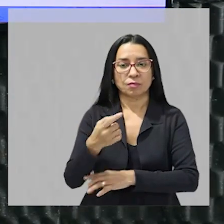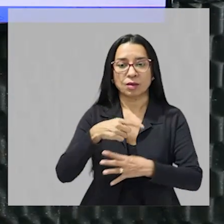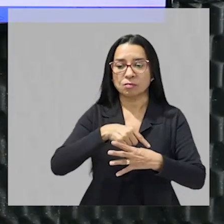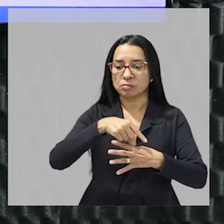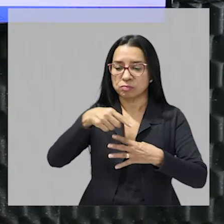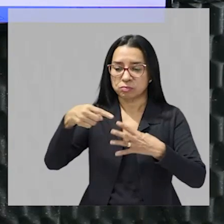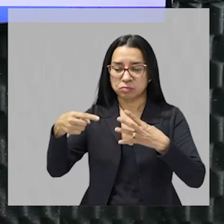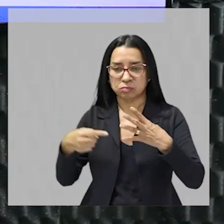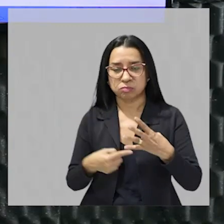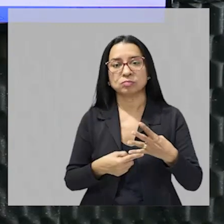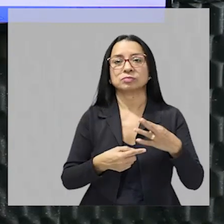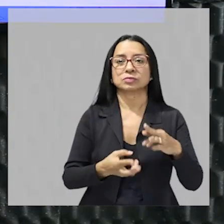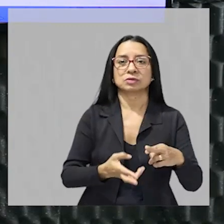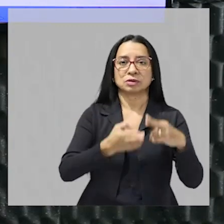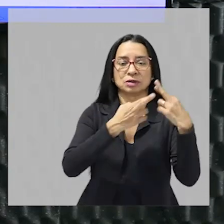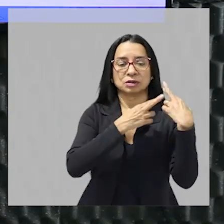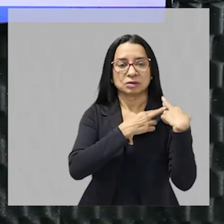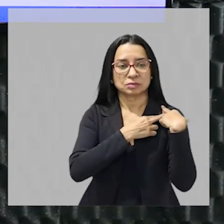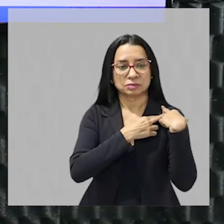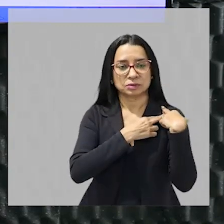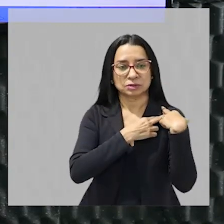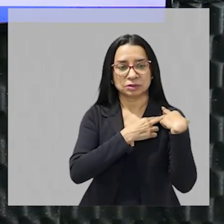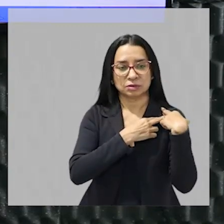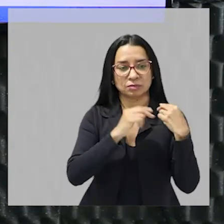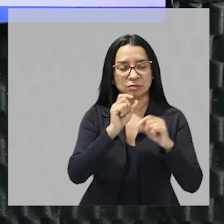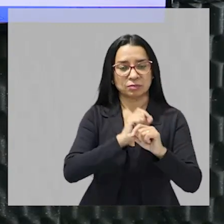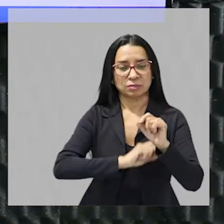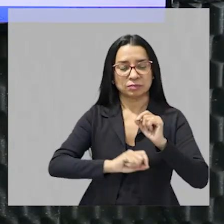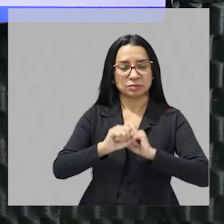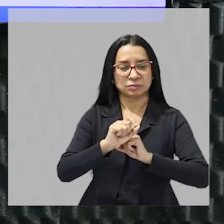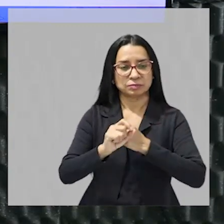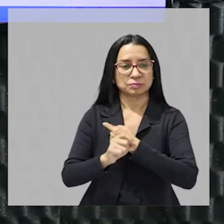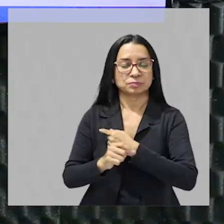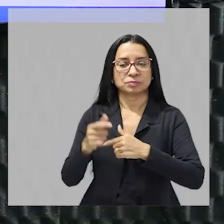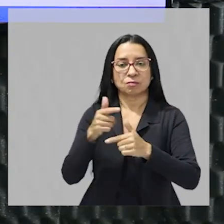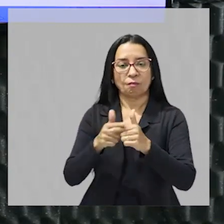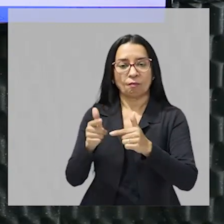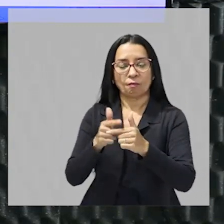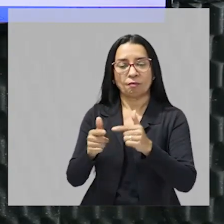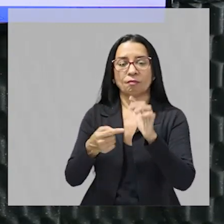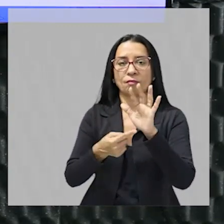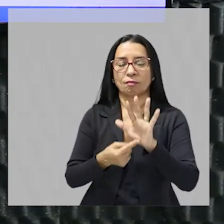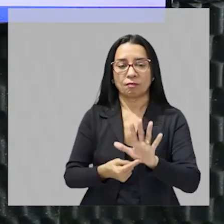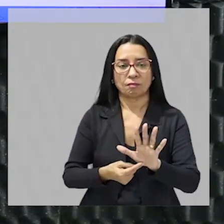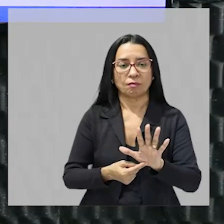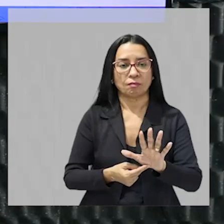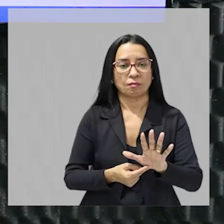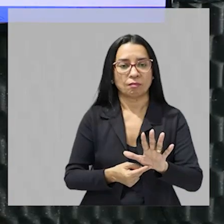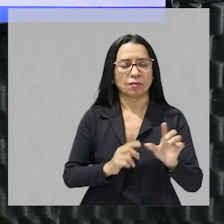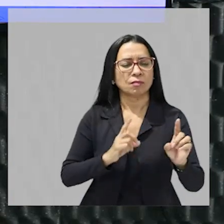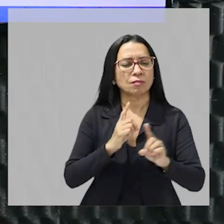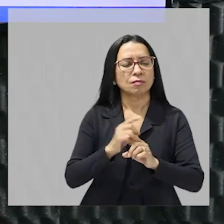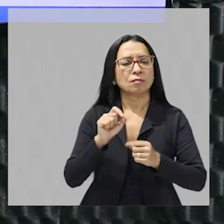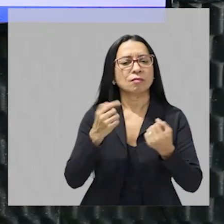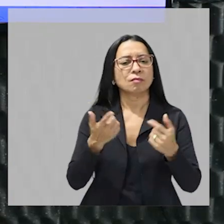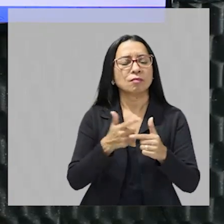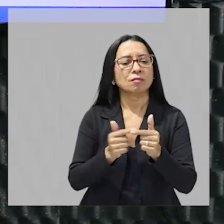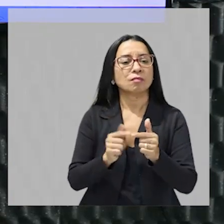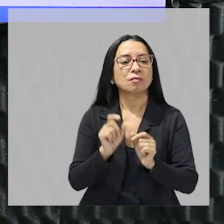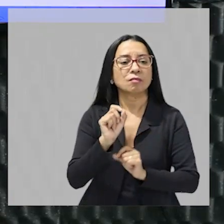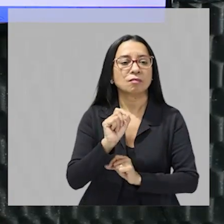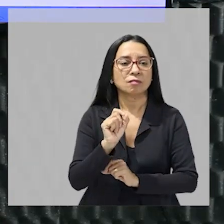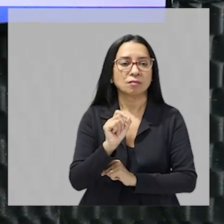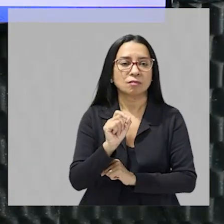ser o responsável pela crise retratada. Vamos descobrir que crise é essa? Vamos lá. Vou começar